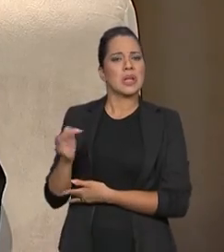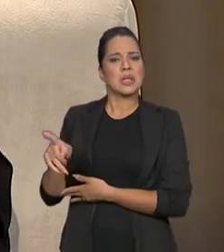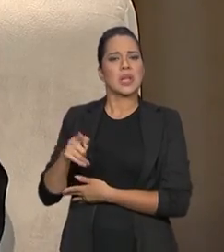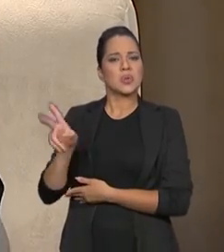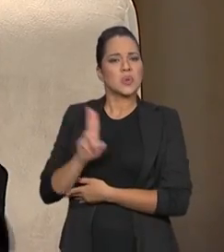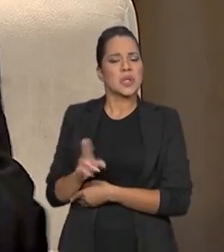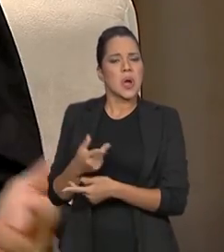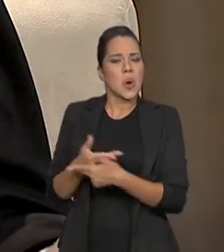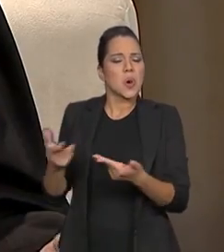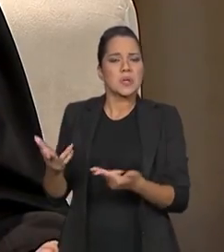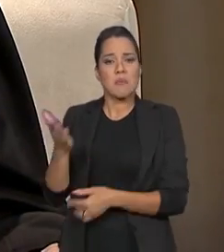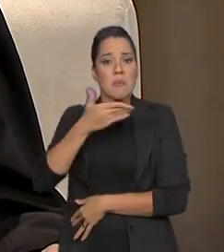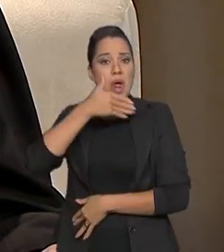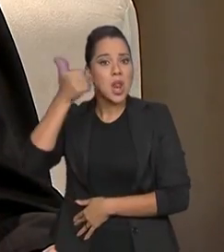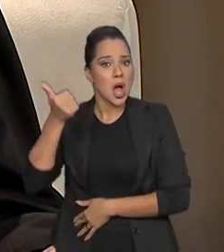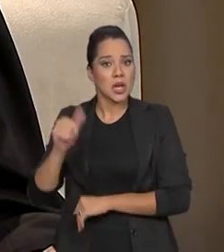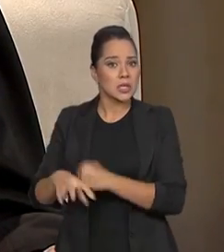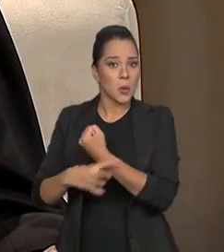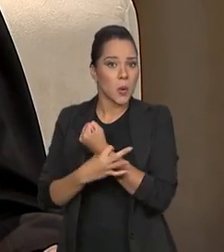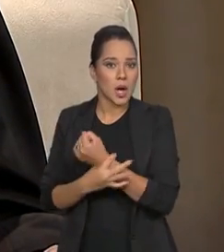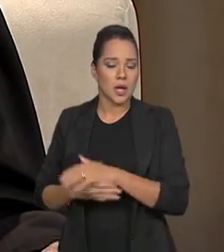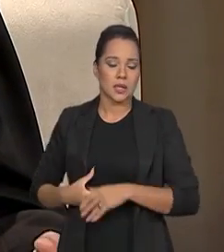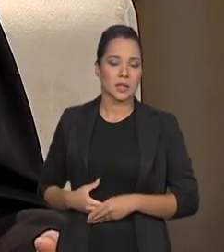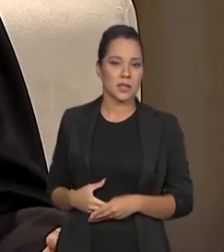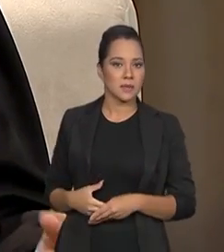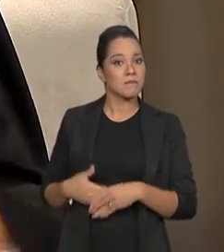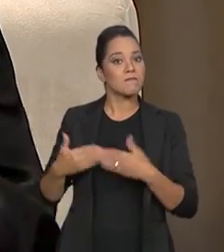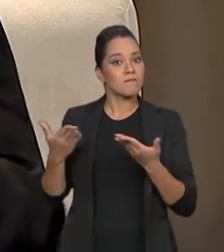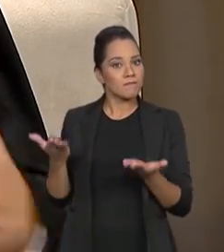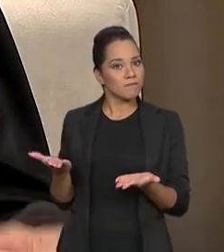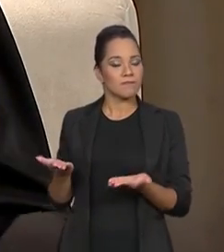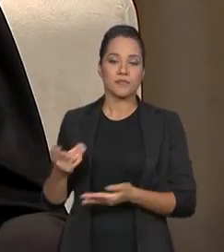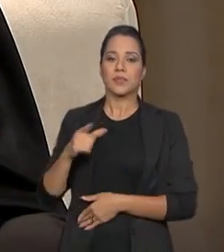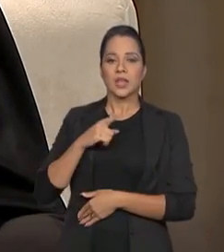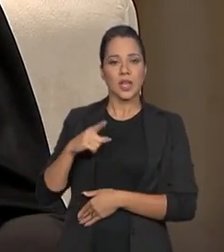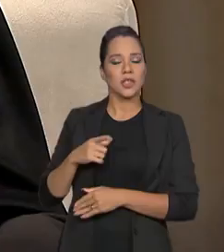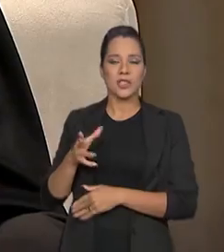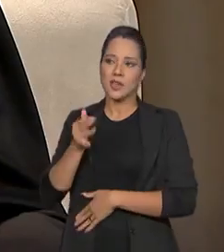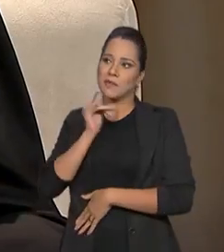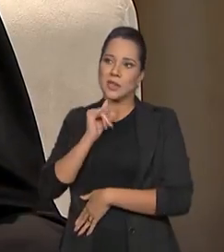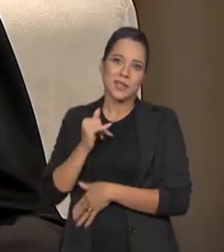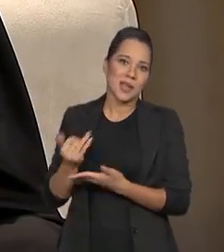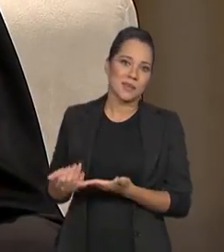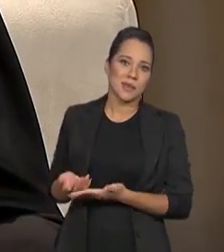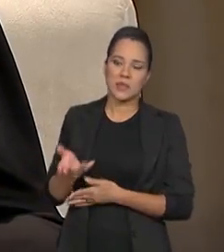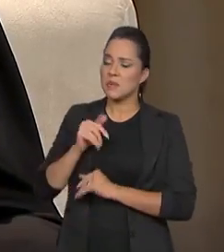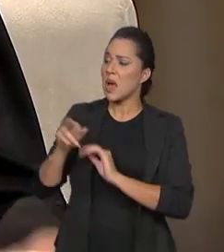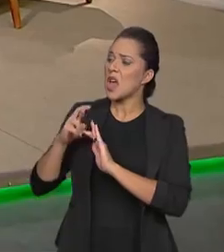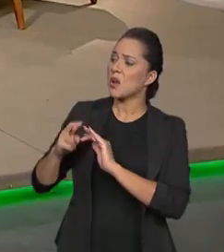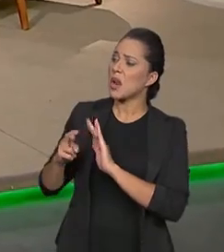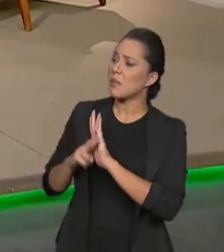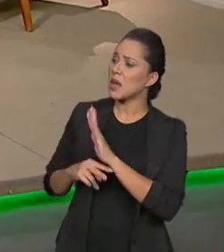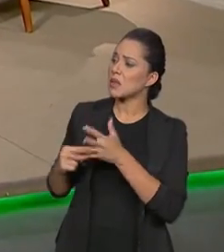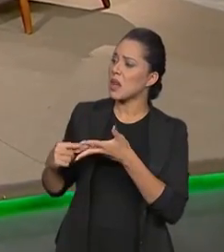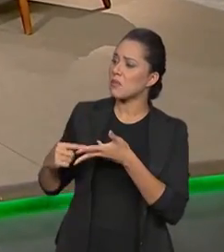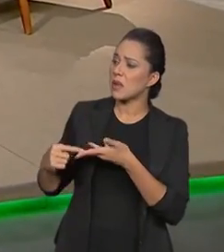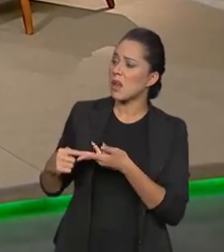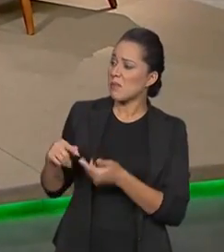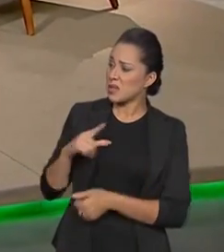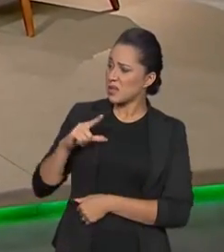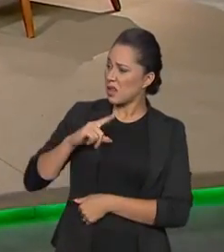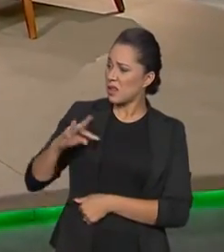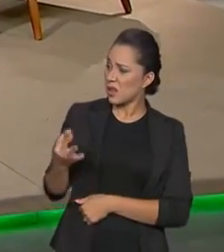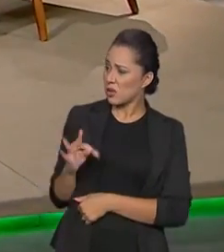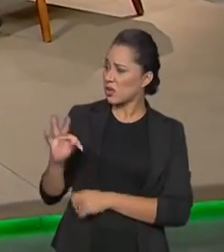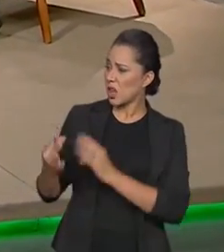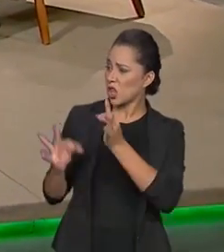usarem soluções até melhores de segurança e existia exemplos desse Olha você tem um regulamento é um negócio mas já tem tecnologia melhor